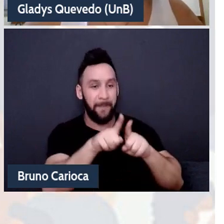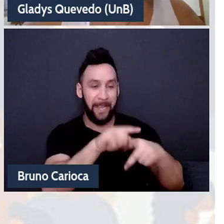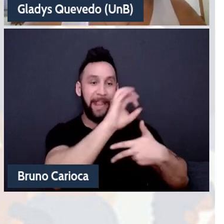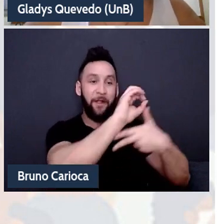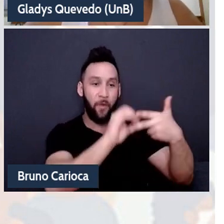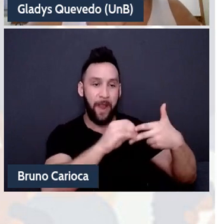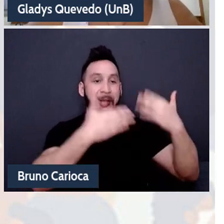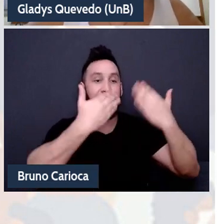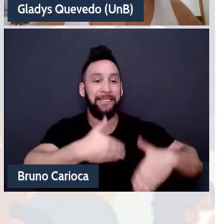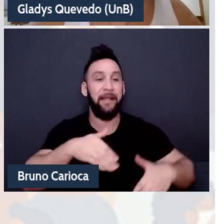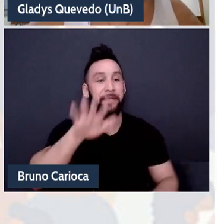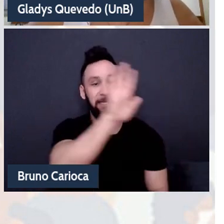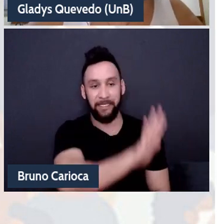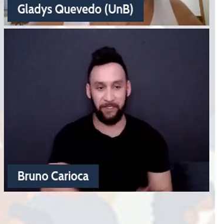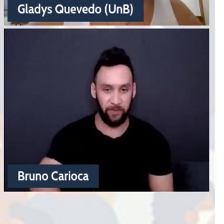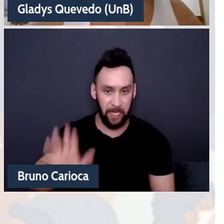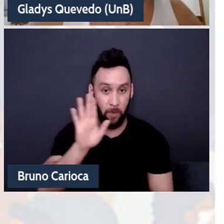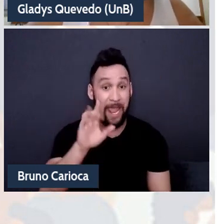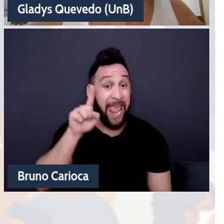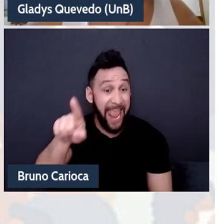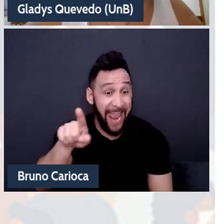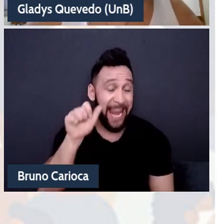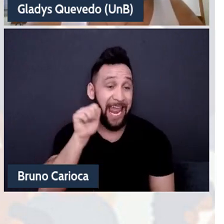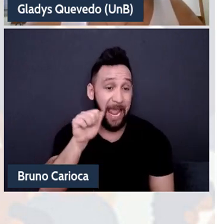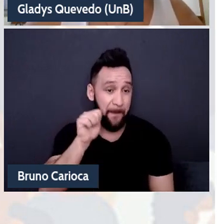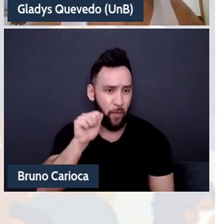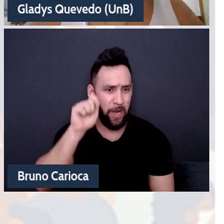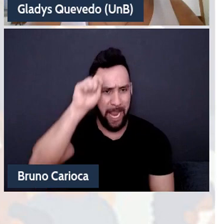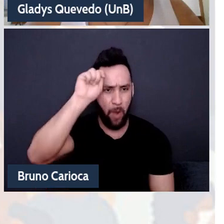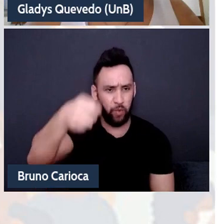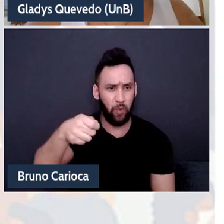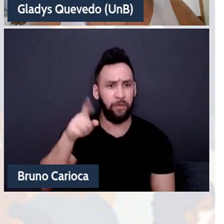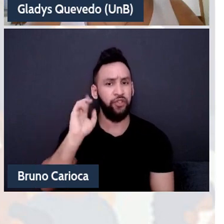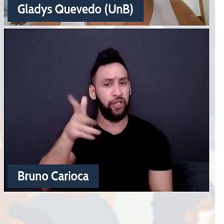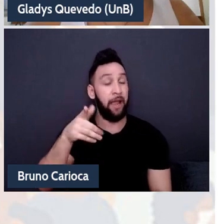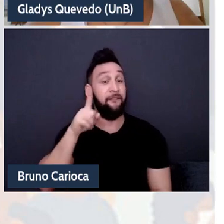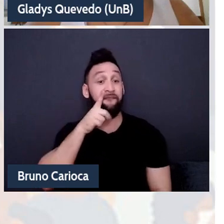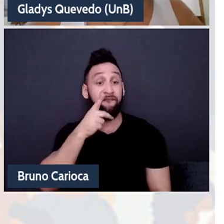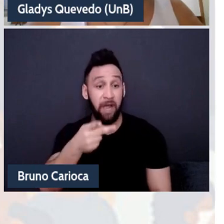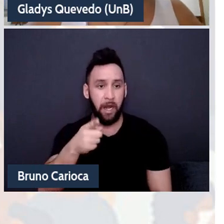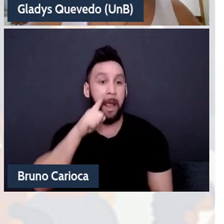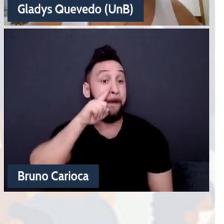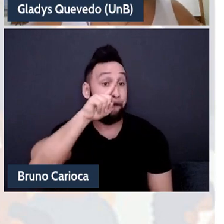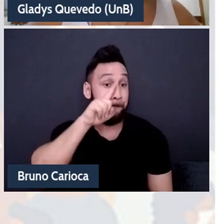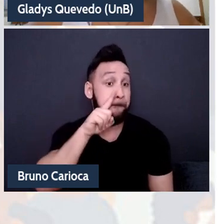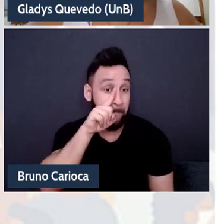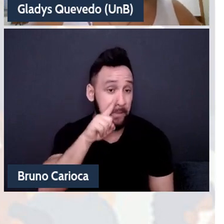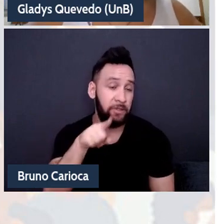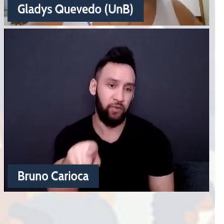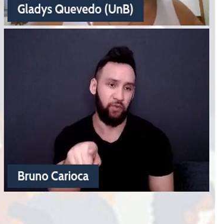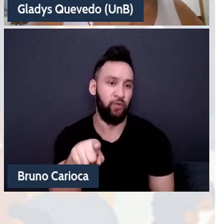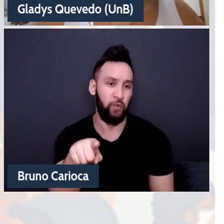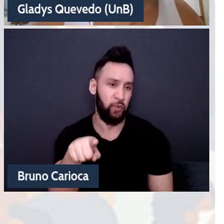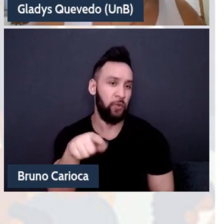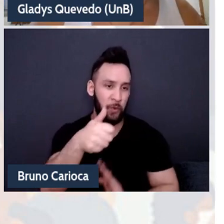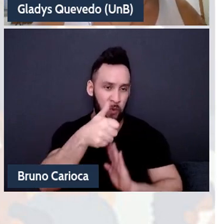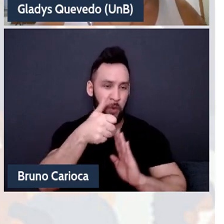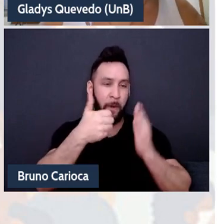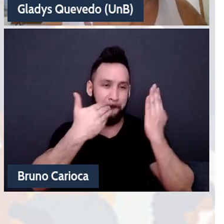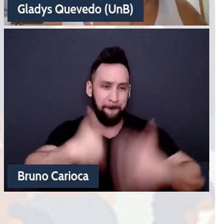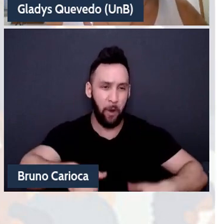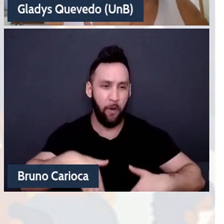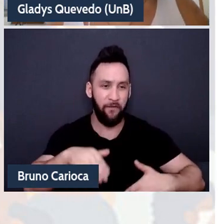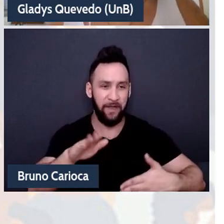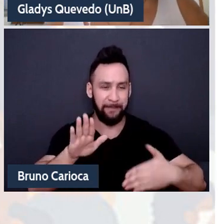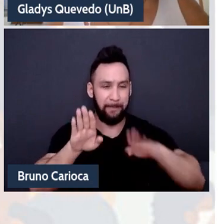esse perigo dos testes, né? Bom, a partir dessa